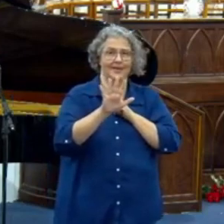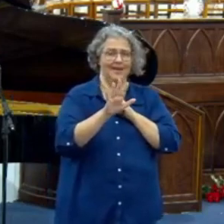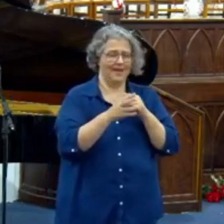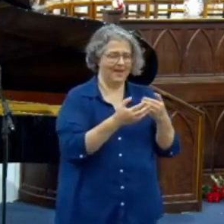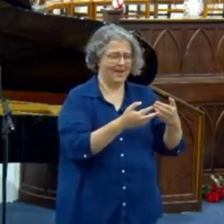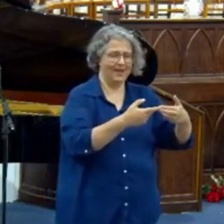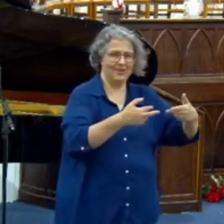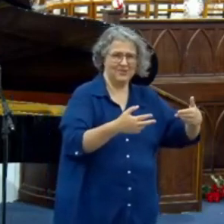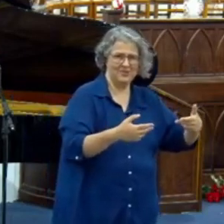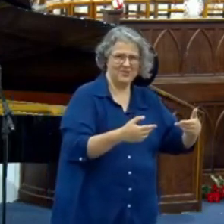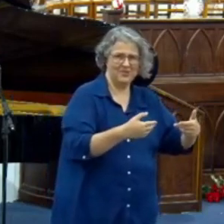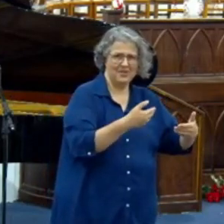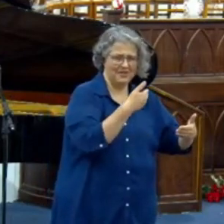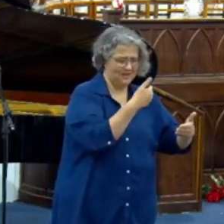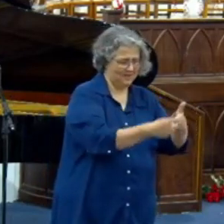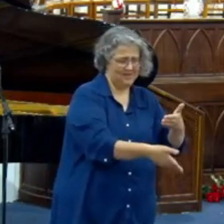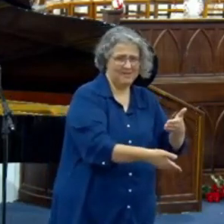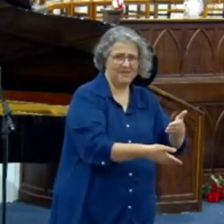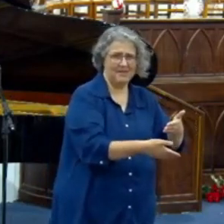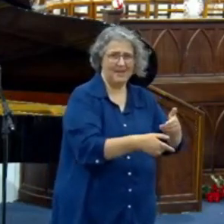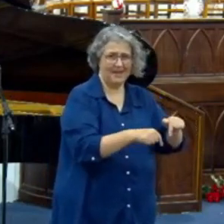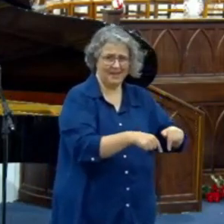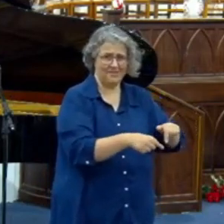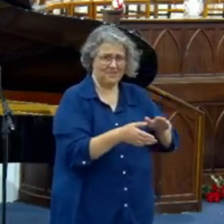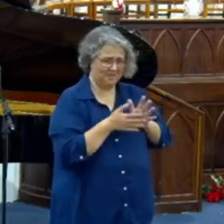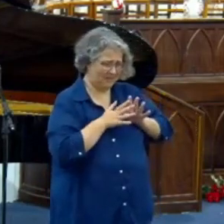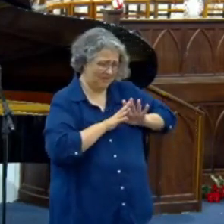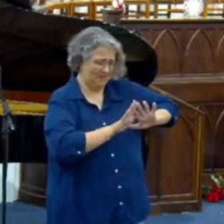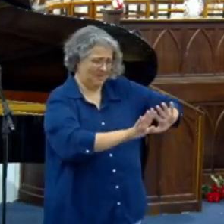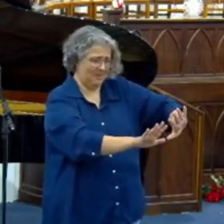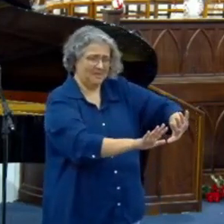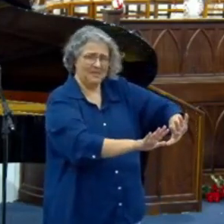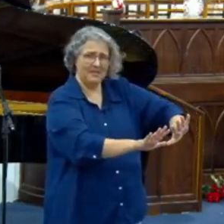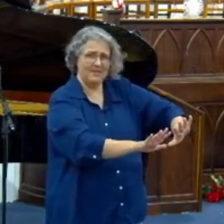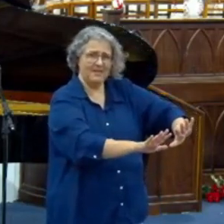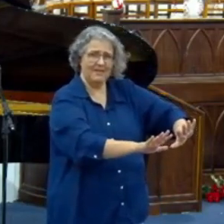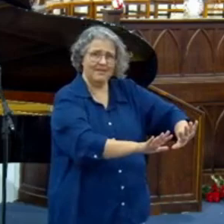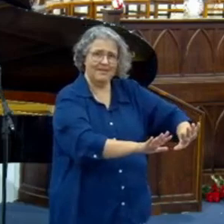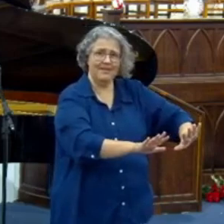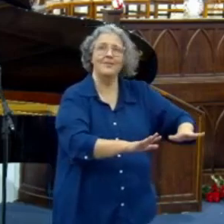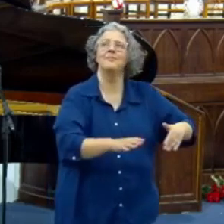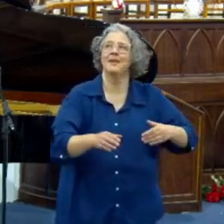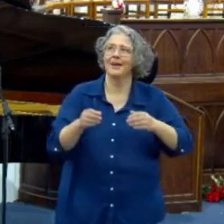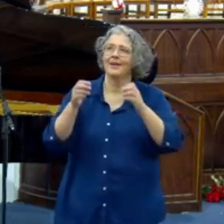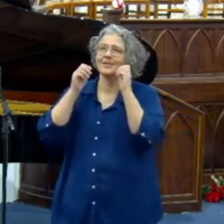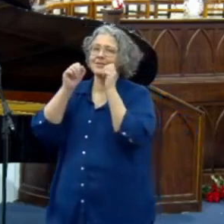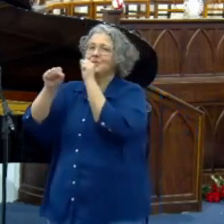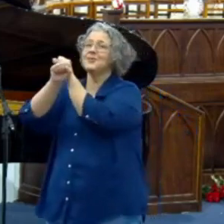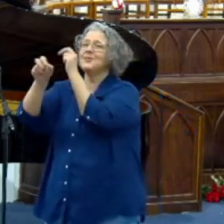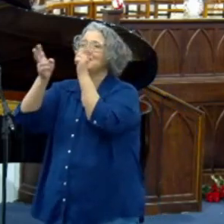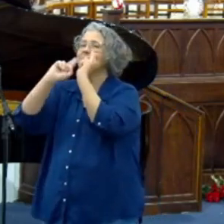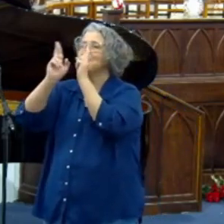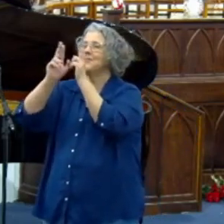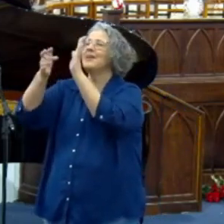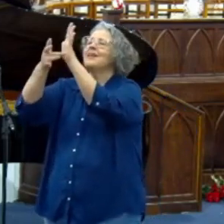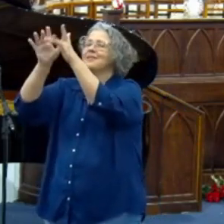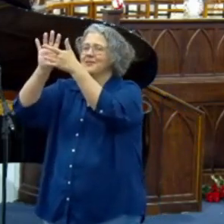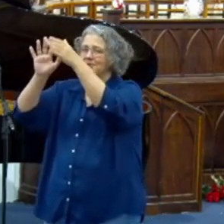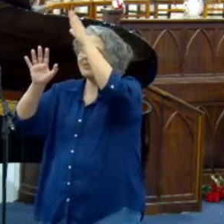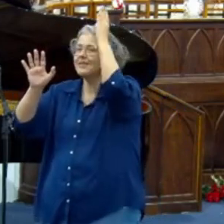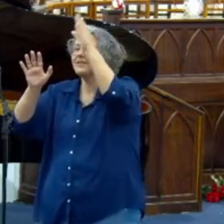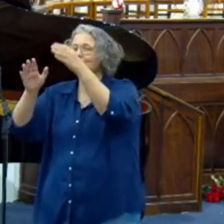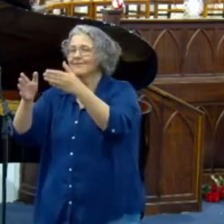renunciado às coisas perecíveis em troca ou na expectativa do que é eterno? Quinta